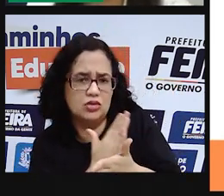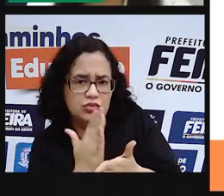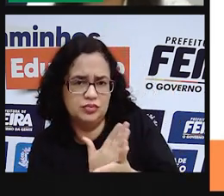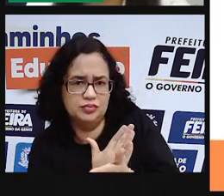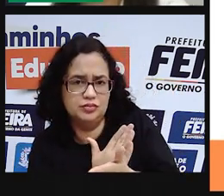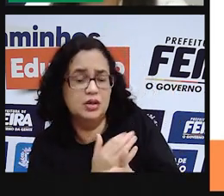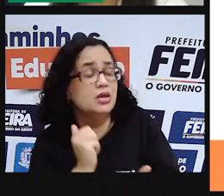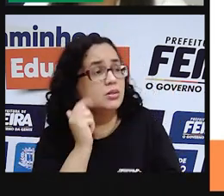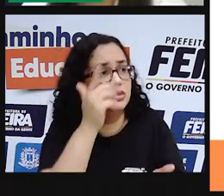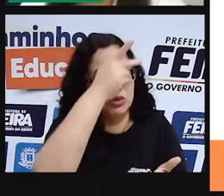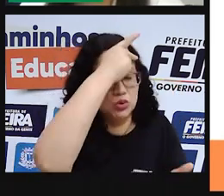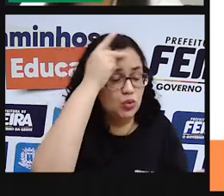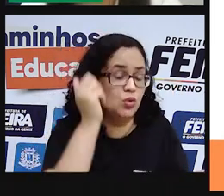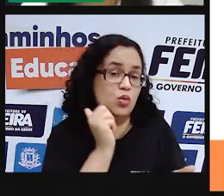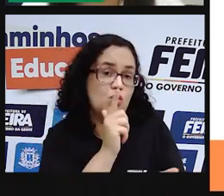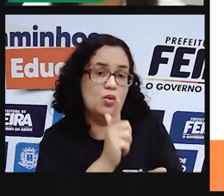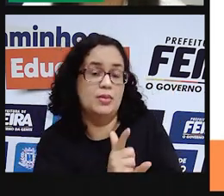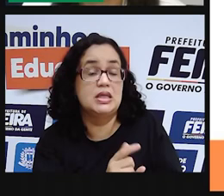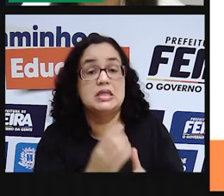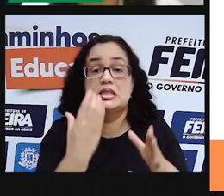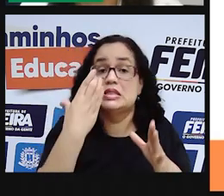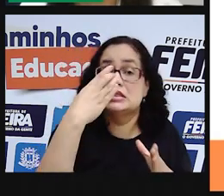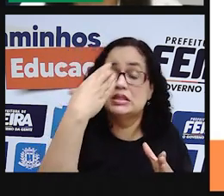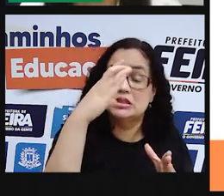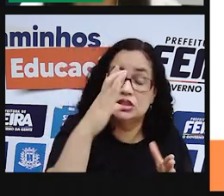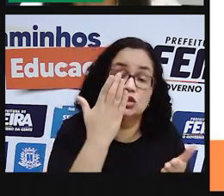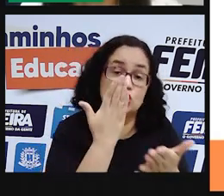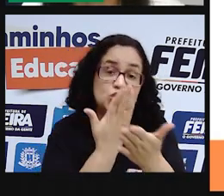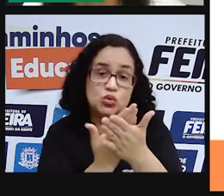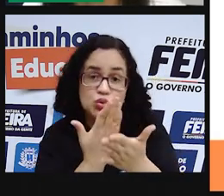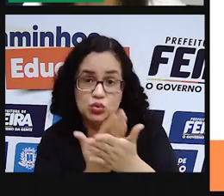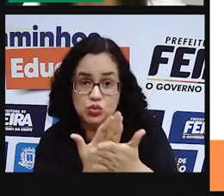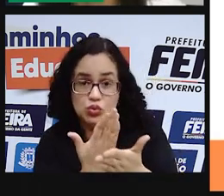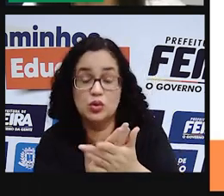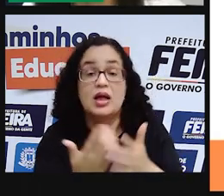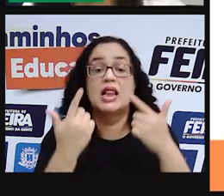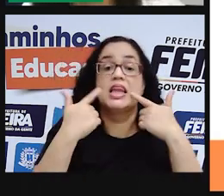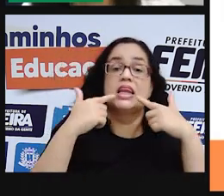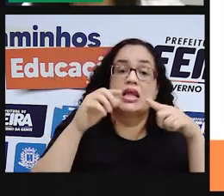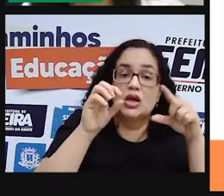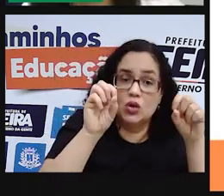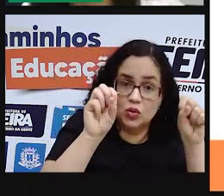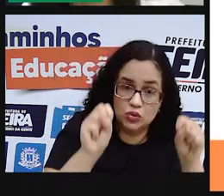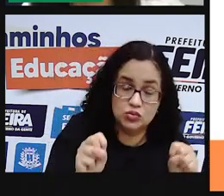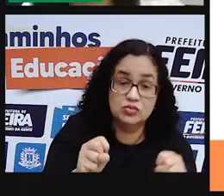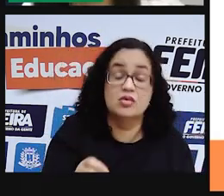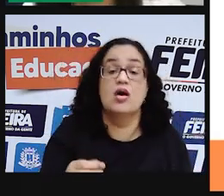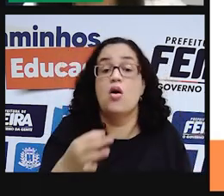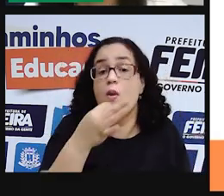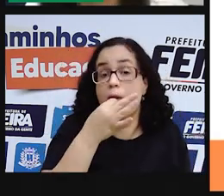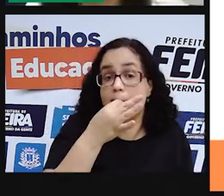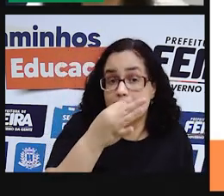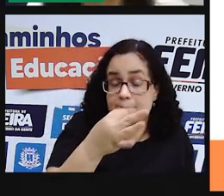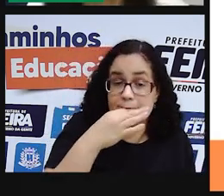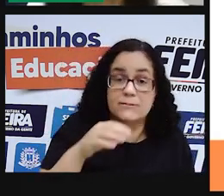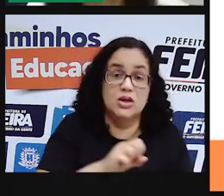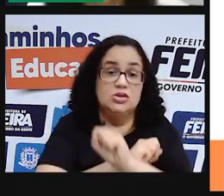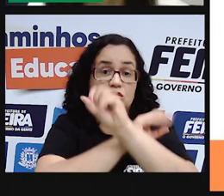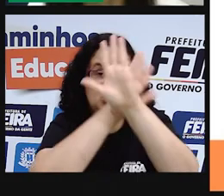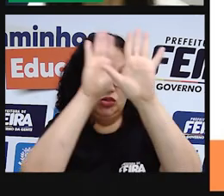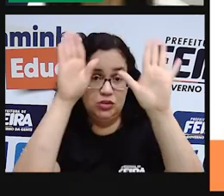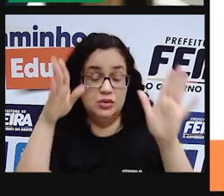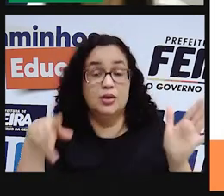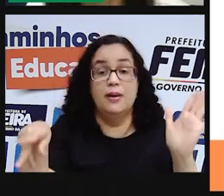O consumidor são cientistas, são estudiosos, então a linguagem vai ter que também ser objetiva e estar adequada a